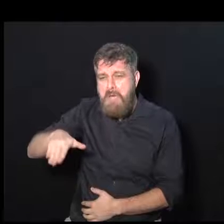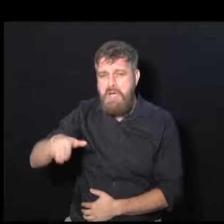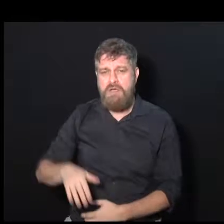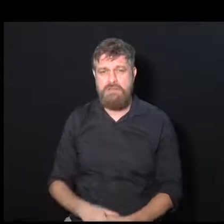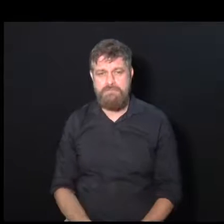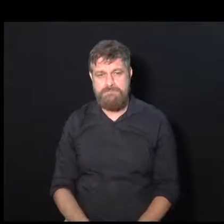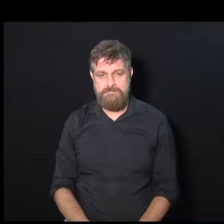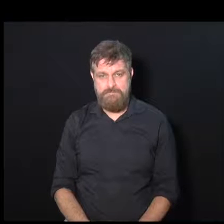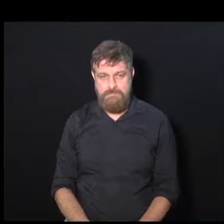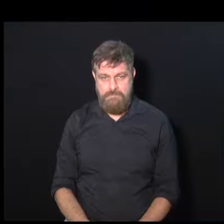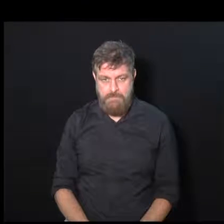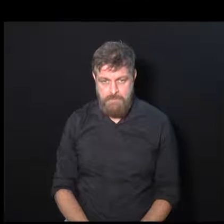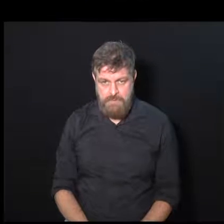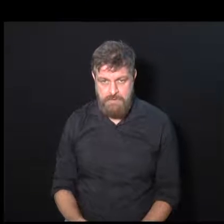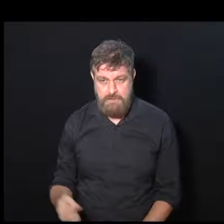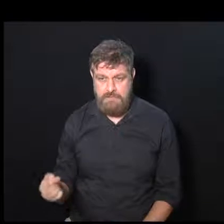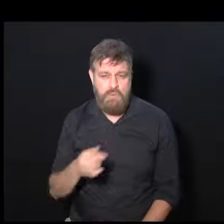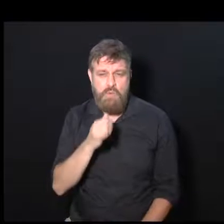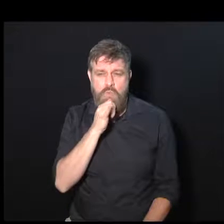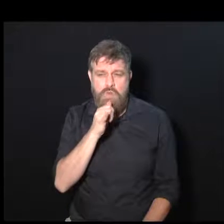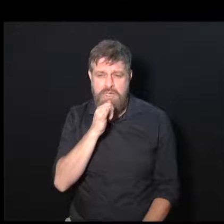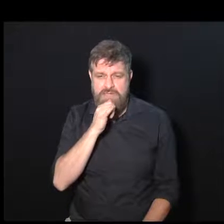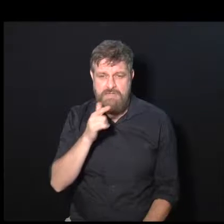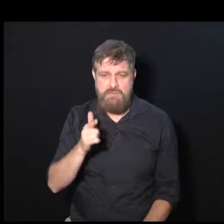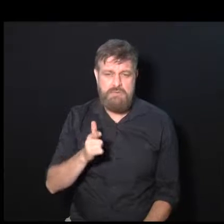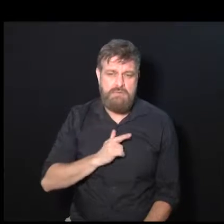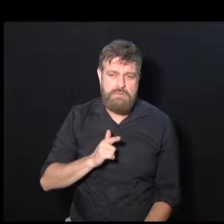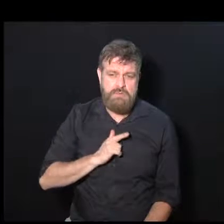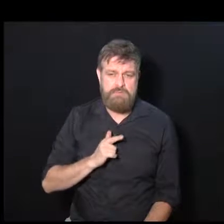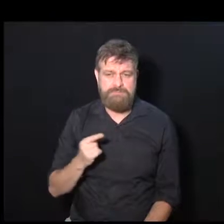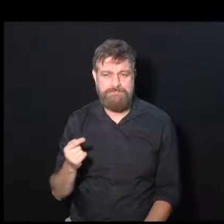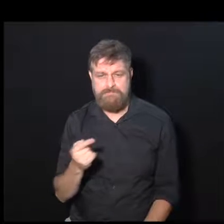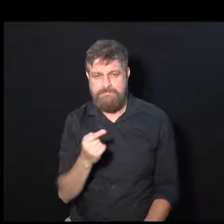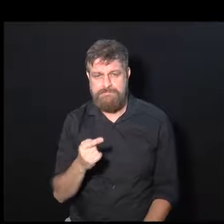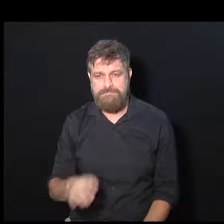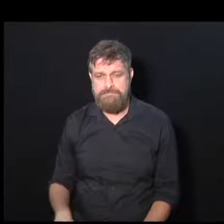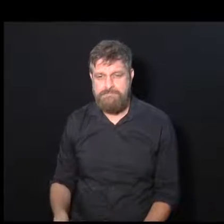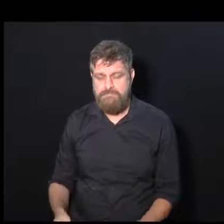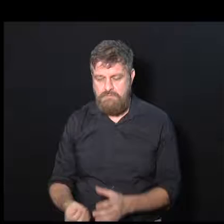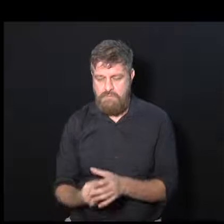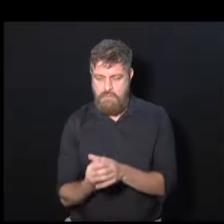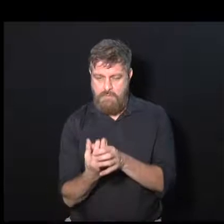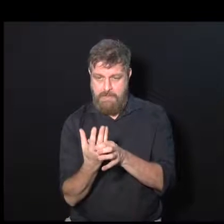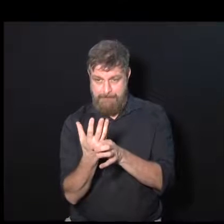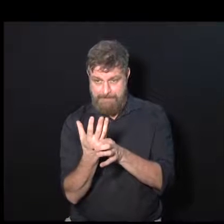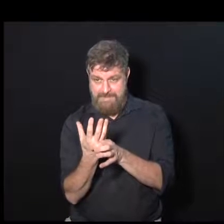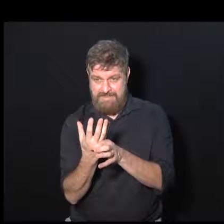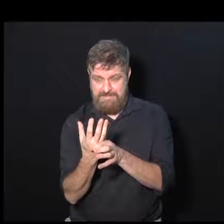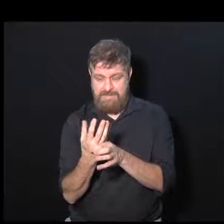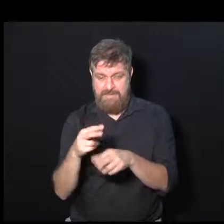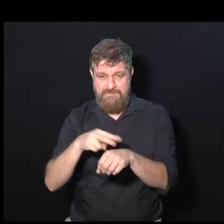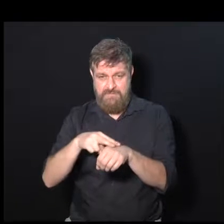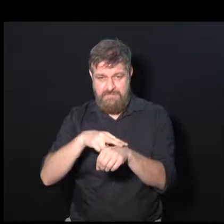Pode passar. Isso. Aqui é um exemplo de uma planta medicinal que